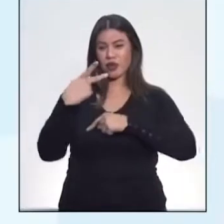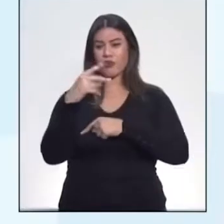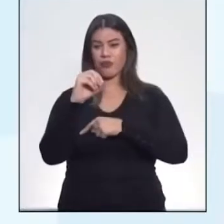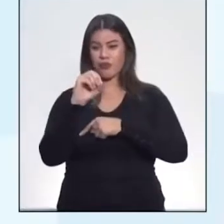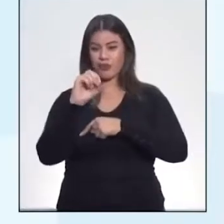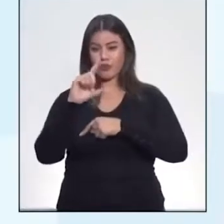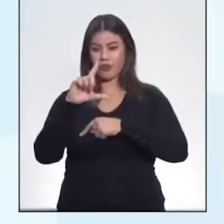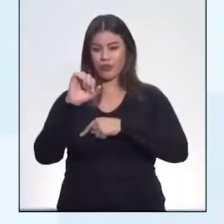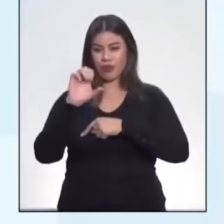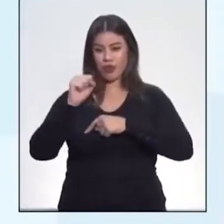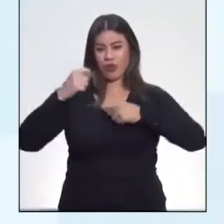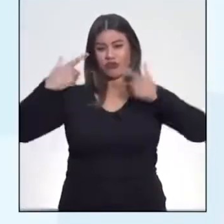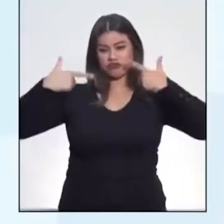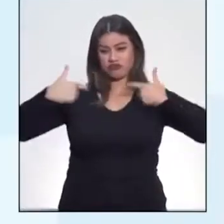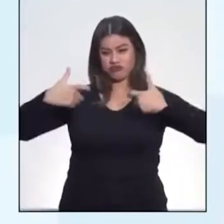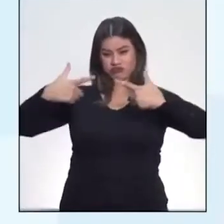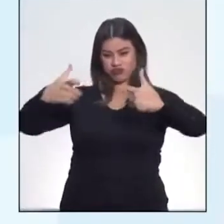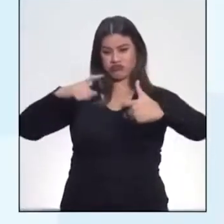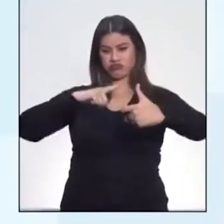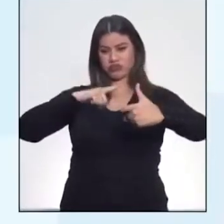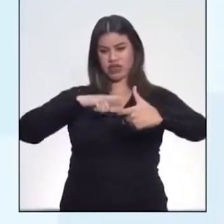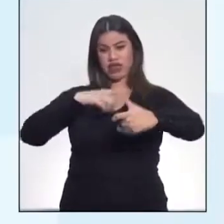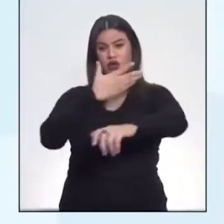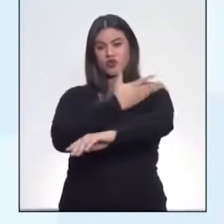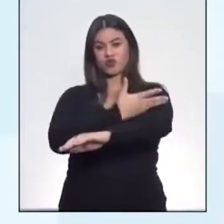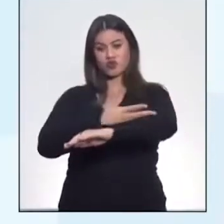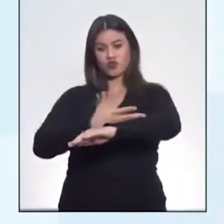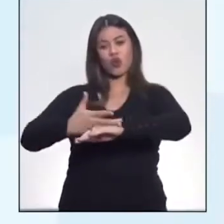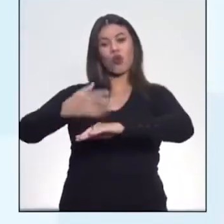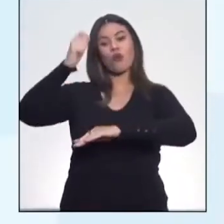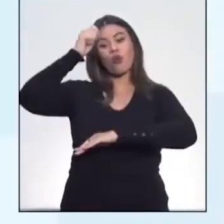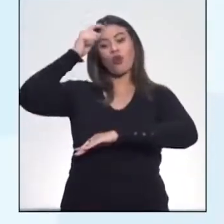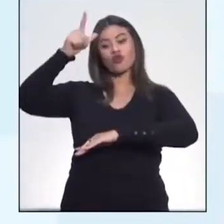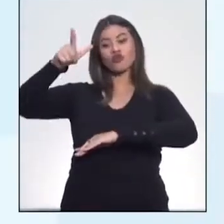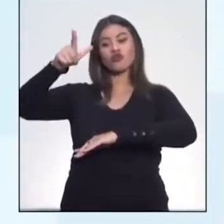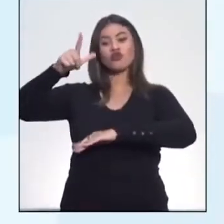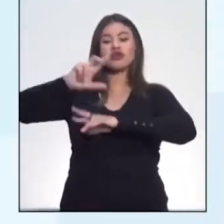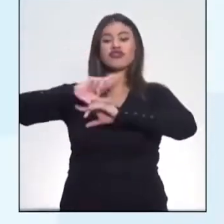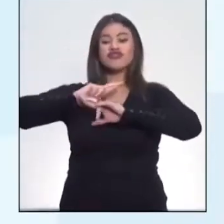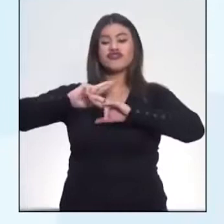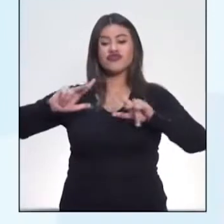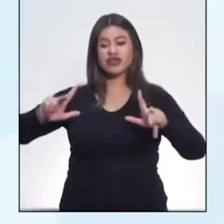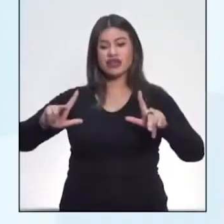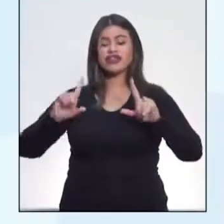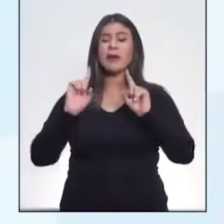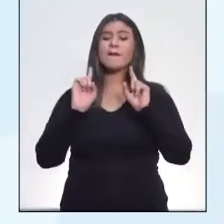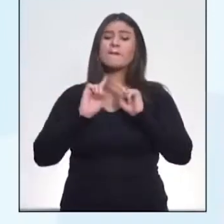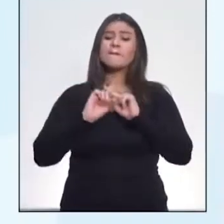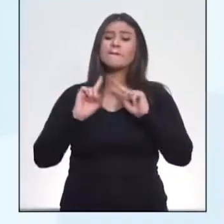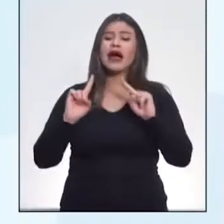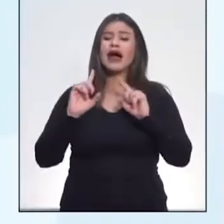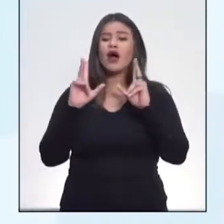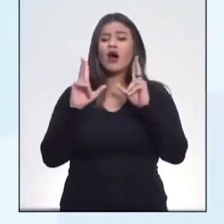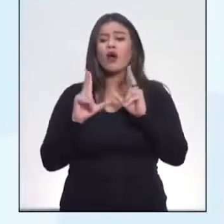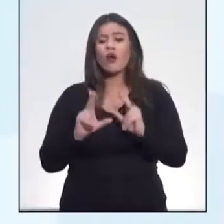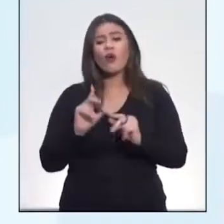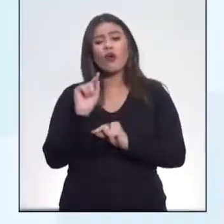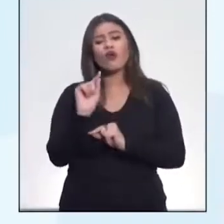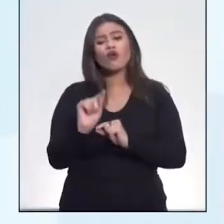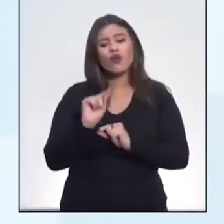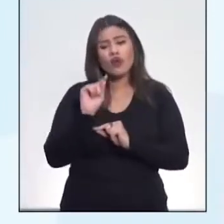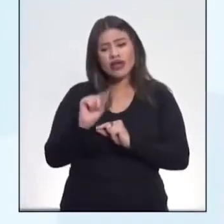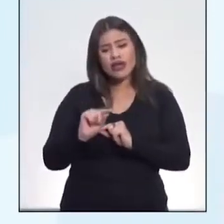si que muitas vezes elas tinham tradições e culturas diferentes mas o que que é igual né quais eram os elementos culturais em